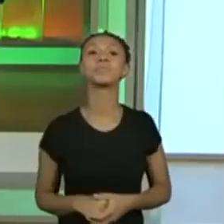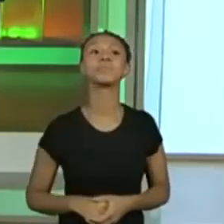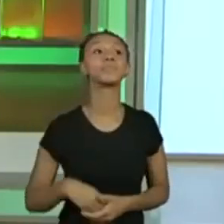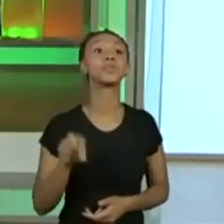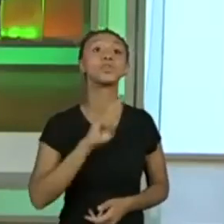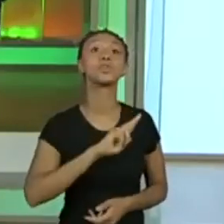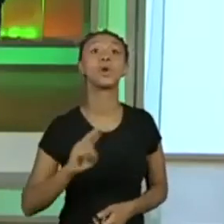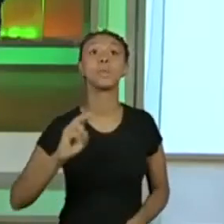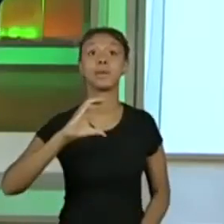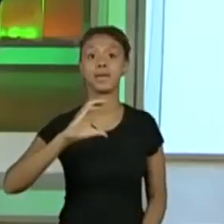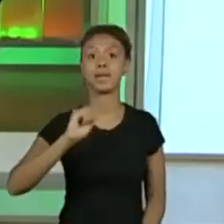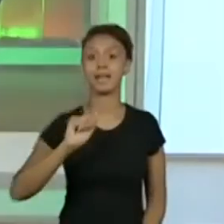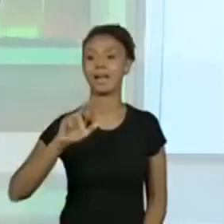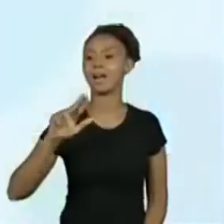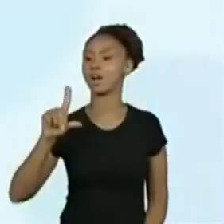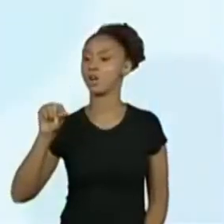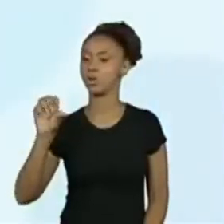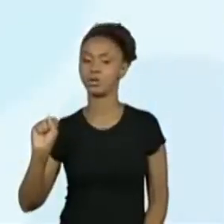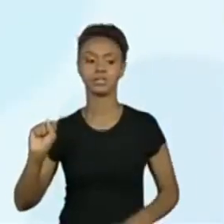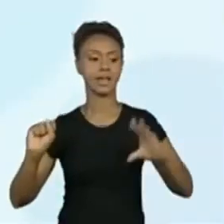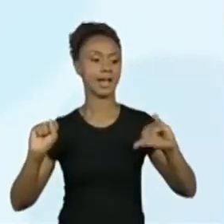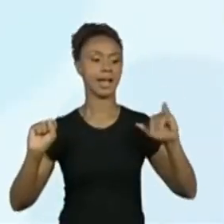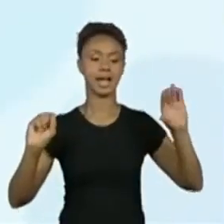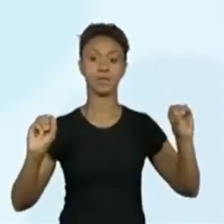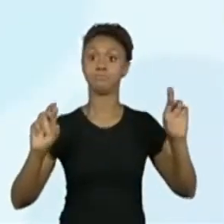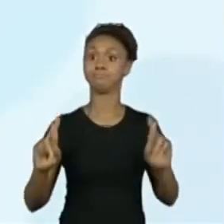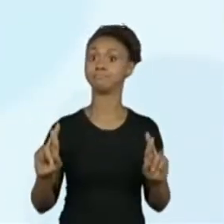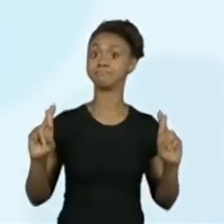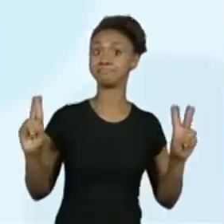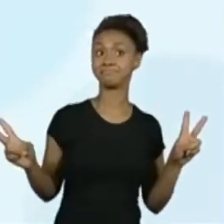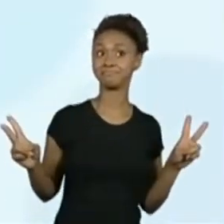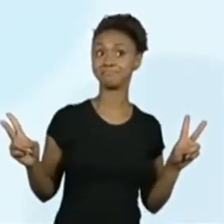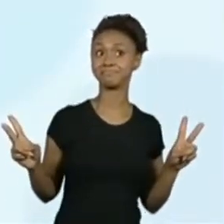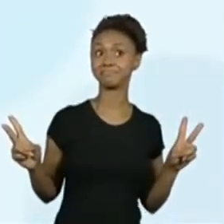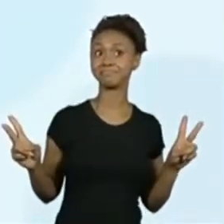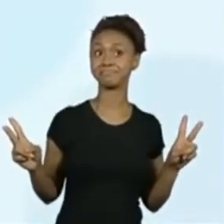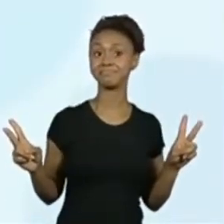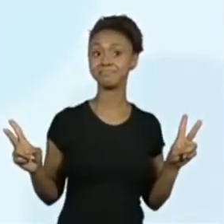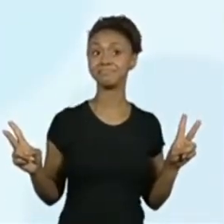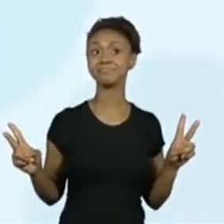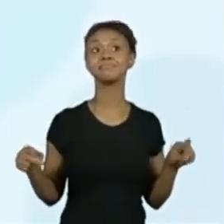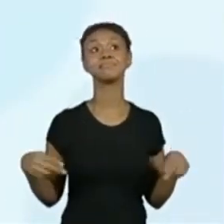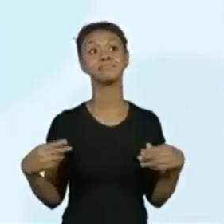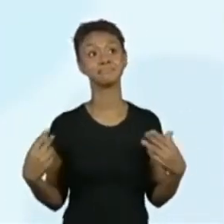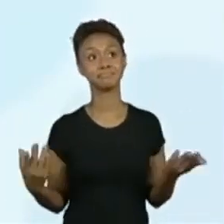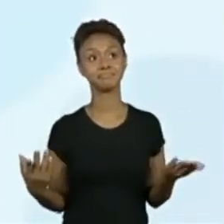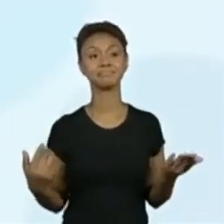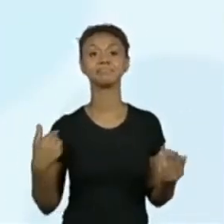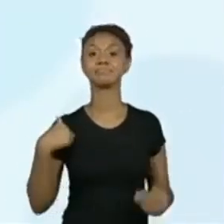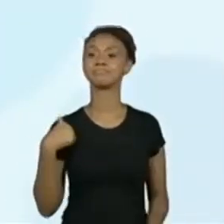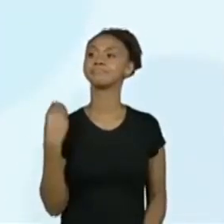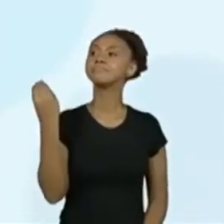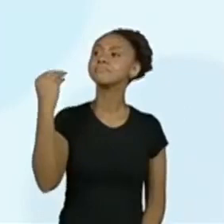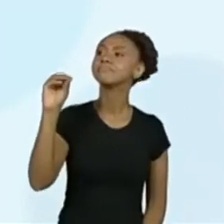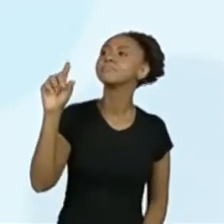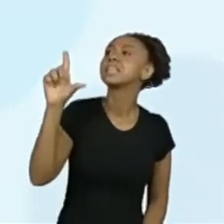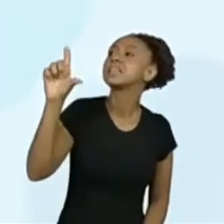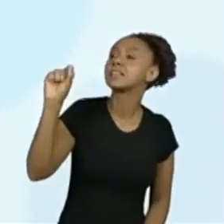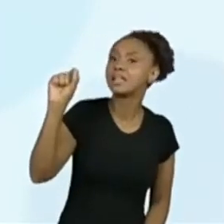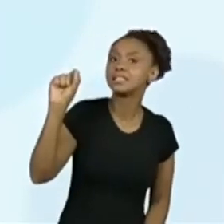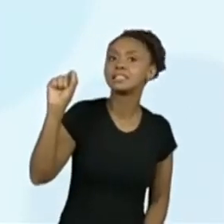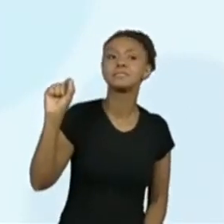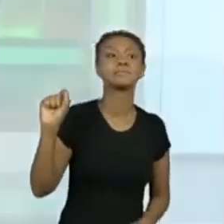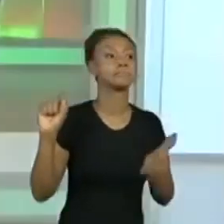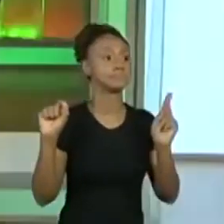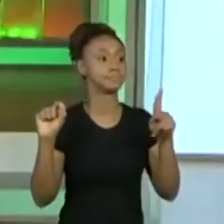Nome. Carlos. Caio. Então, ai, observa lá, nomes diferentes. Eu marquei 10 pontos, a